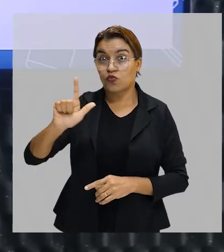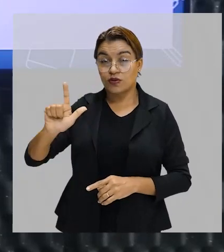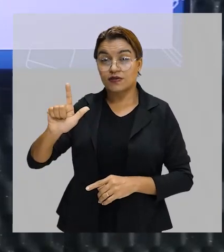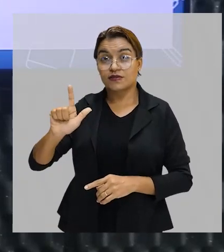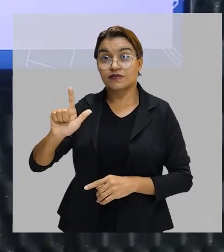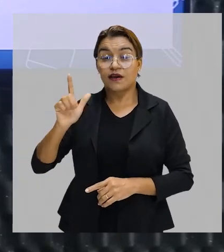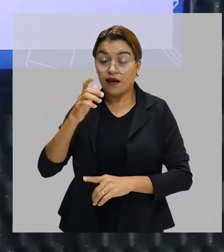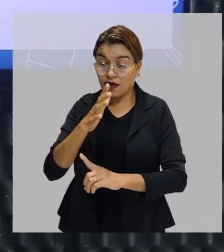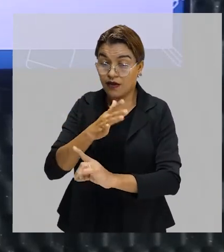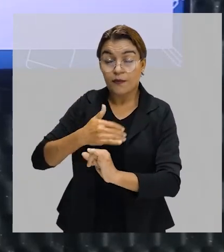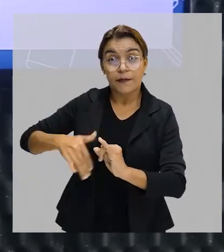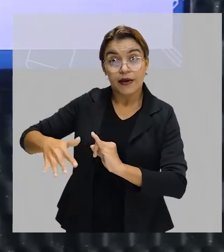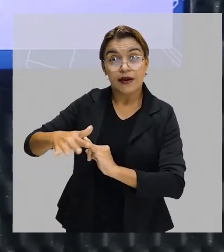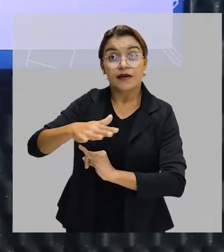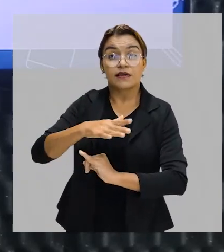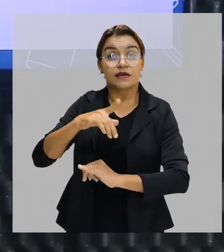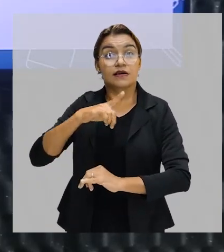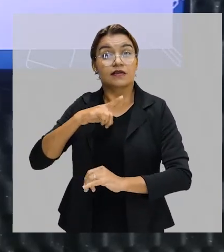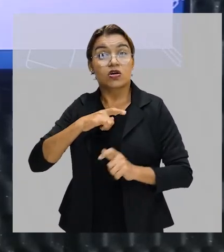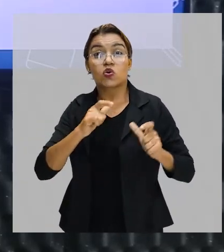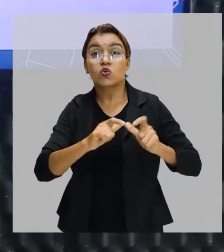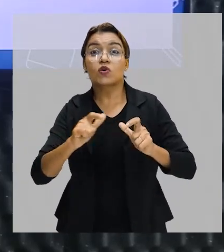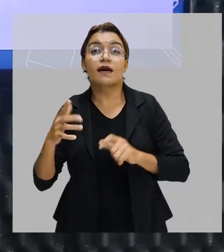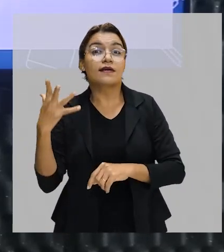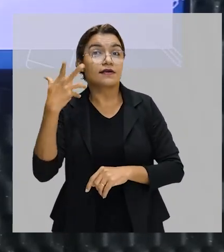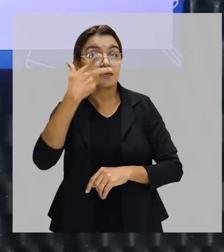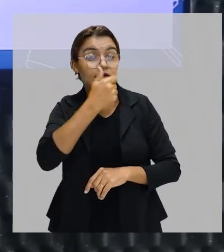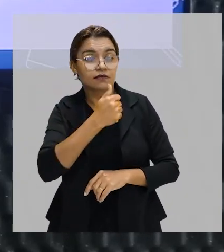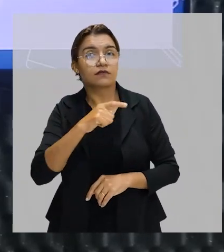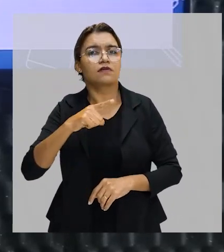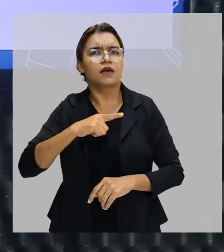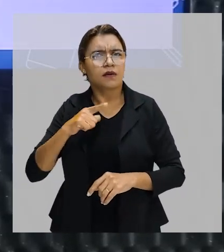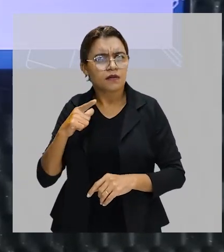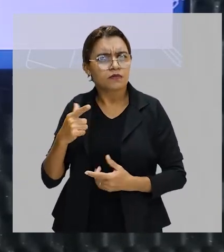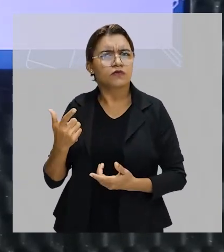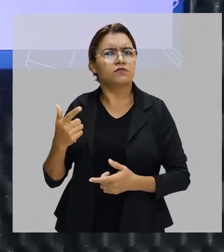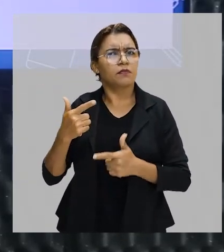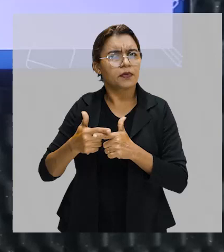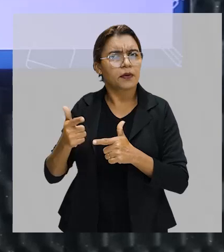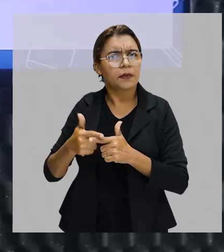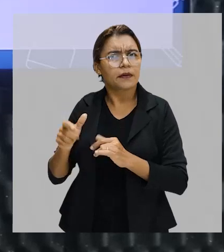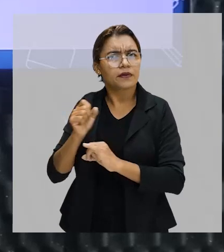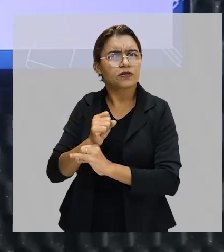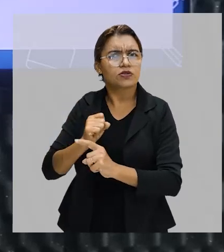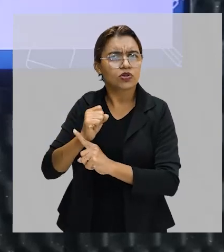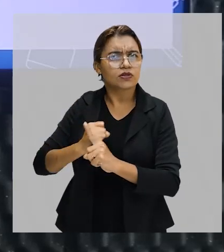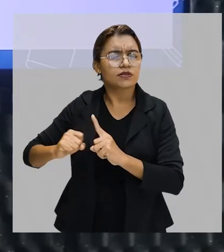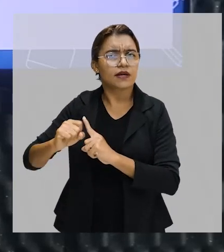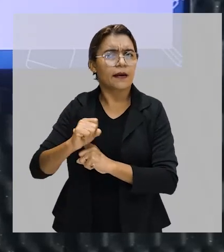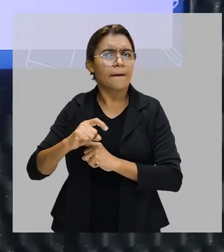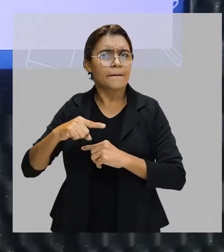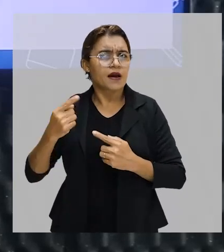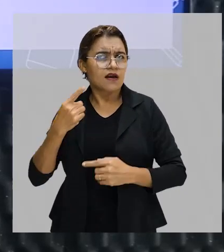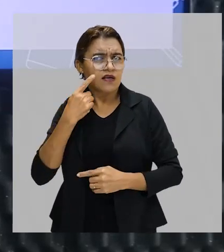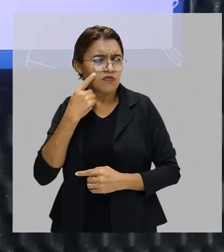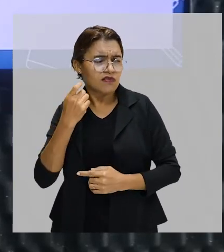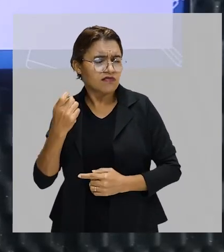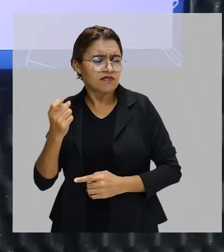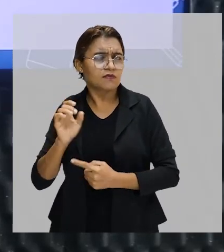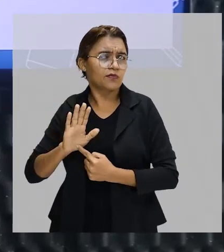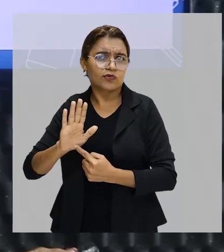turísticos lindíssimos? Temos. Temos problemas sociais? Temos. Mas isso não é interessante mostrar. Claro que não